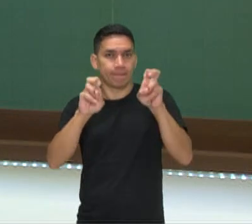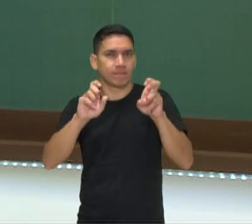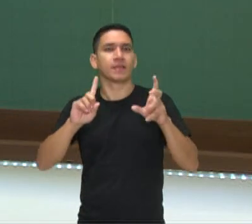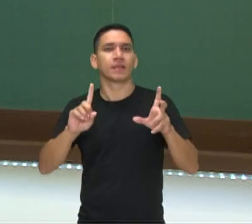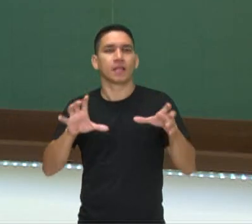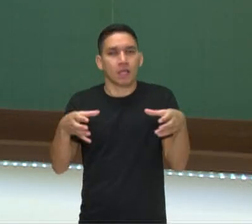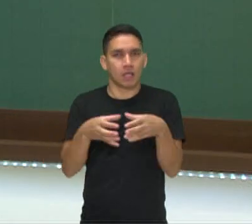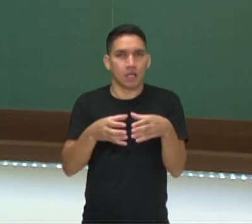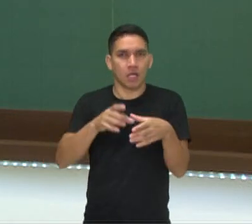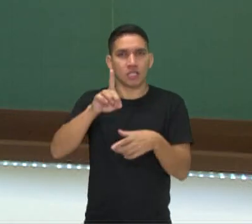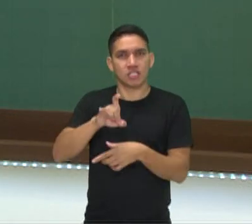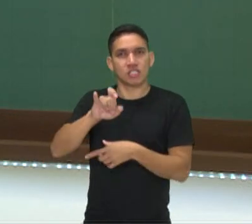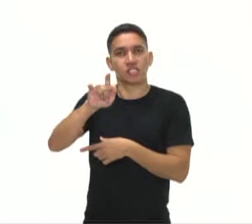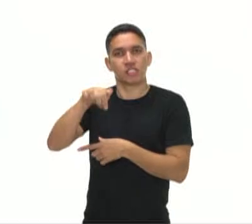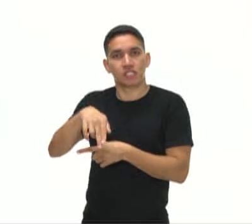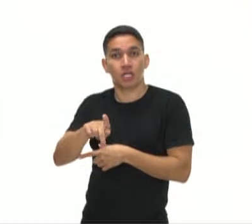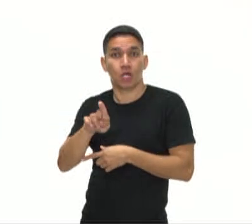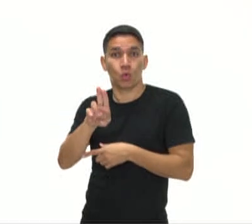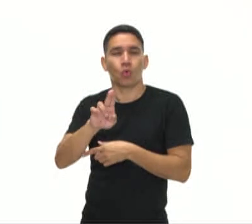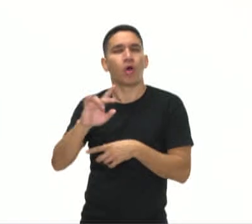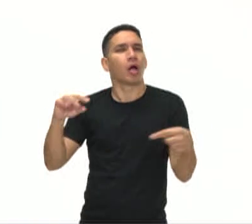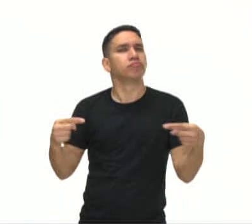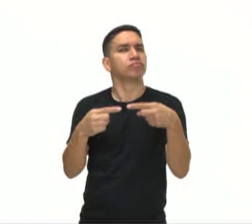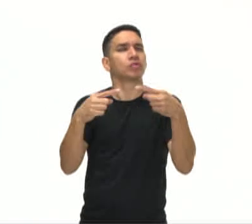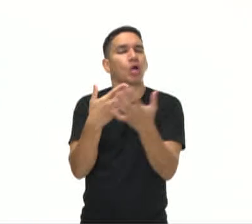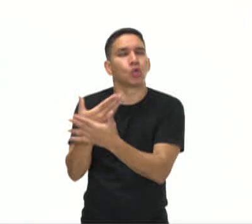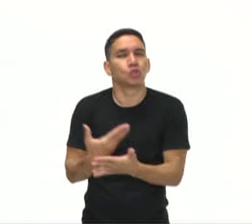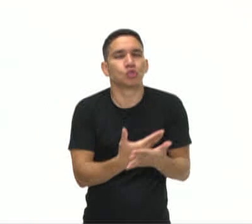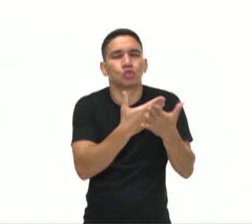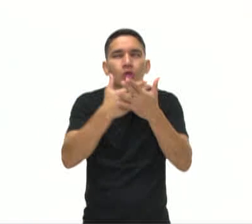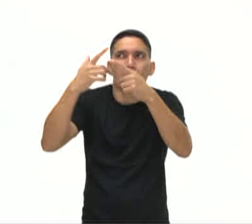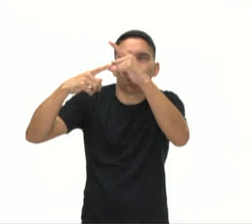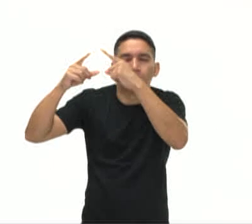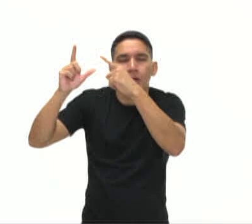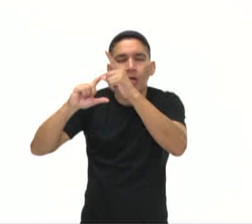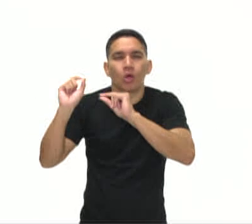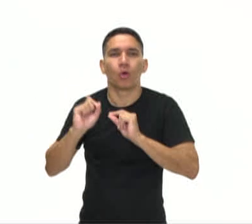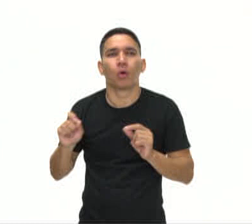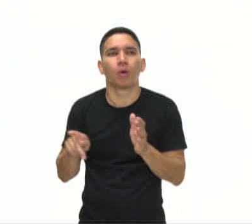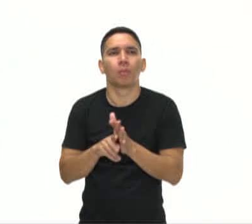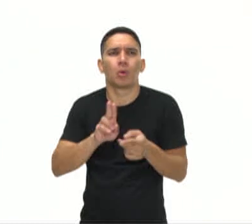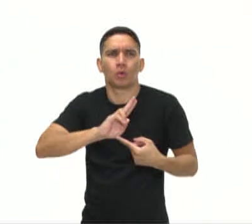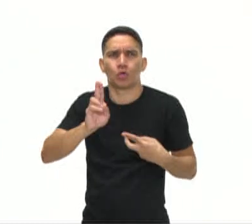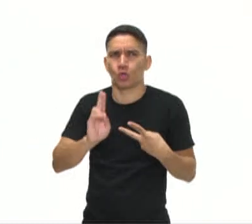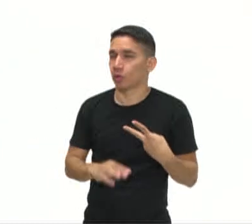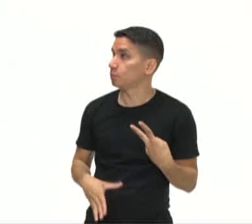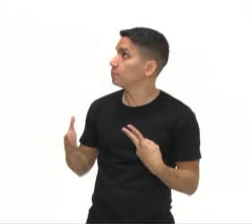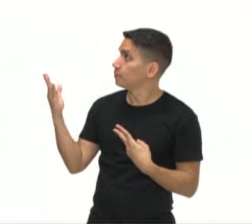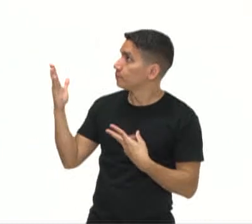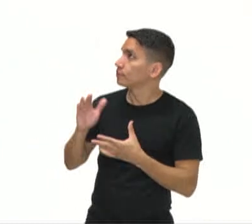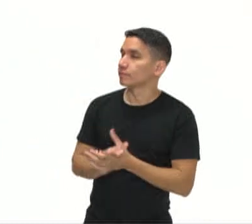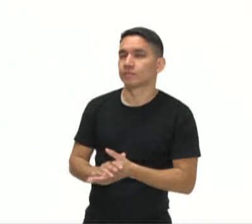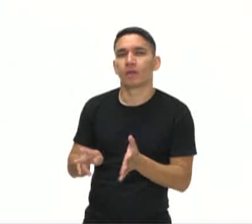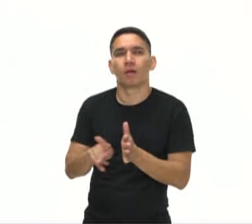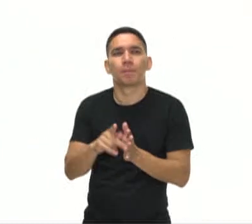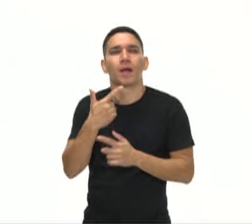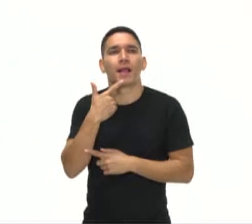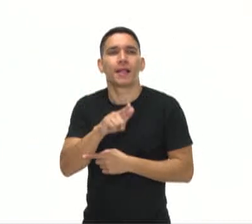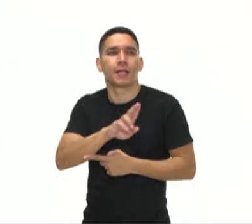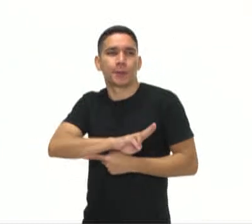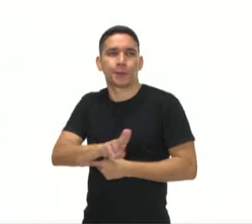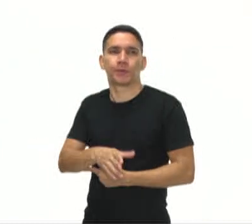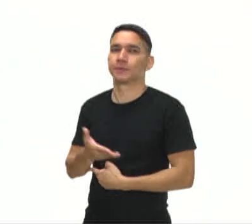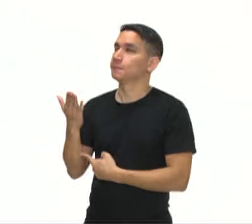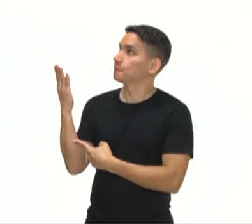do Xingu, segundo a cosmologia do povo Vaujá e Vaorá, falantes da língua Maipuré,